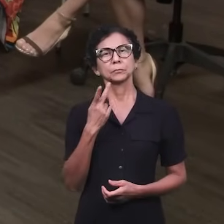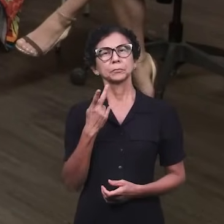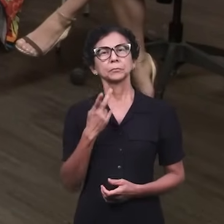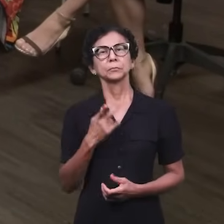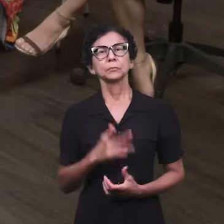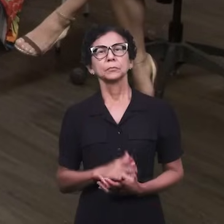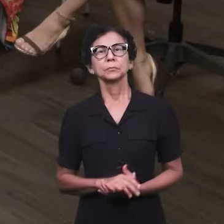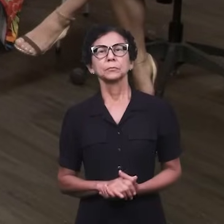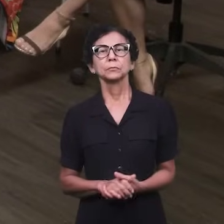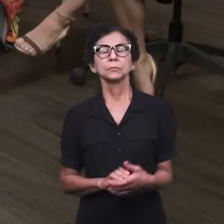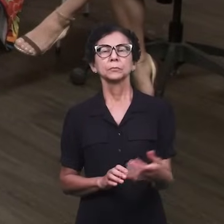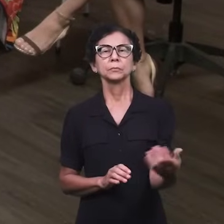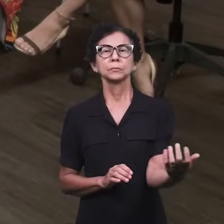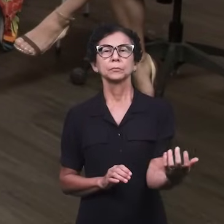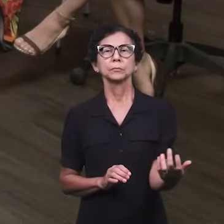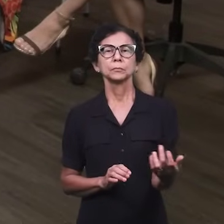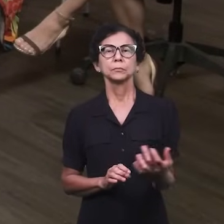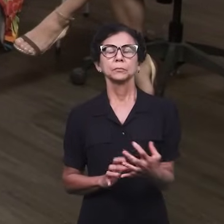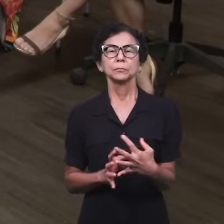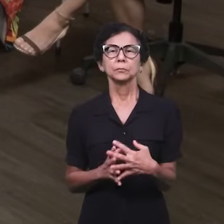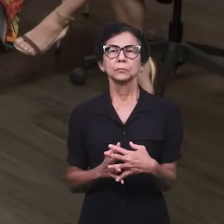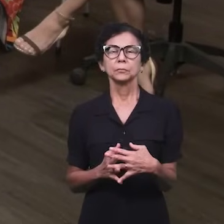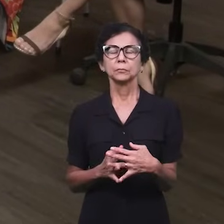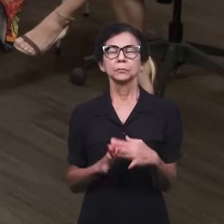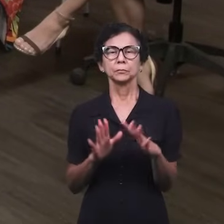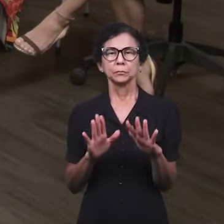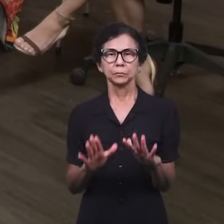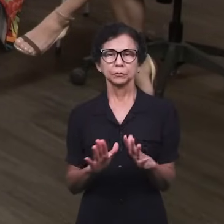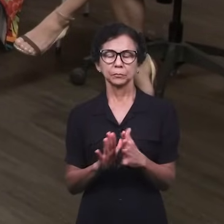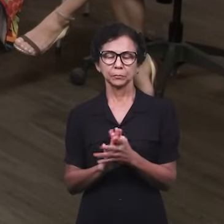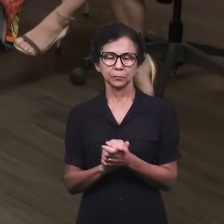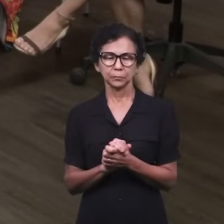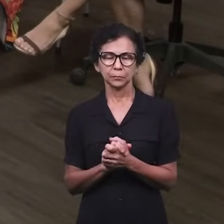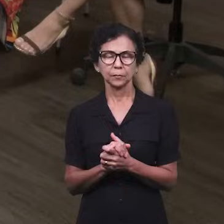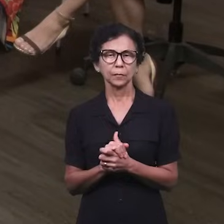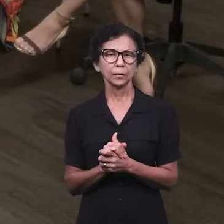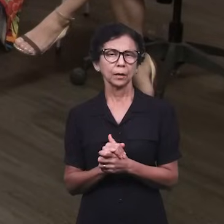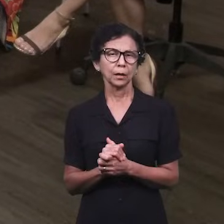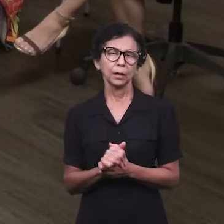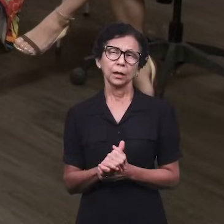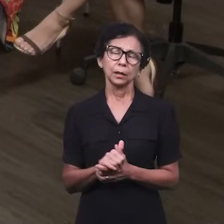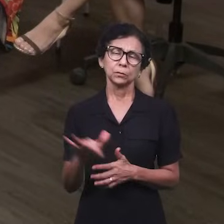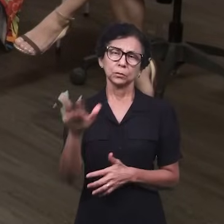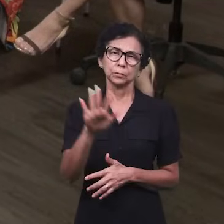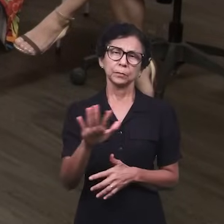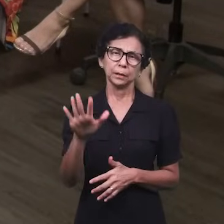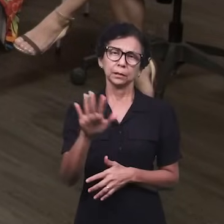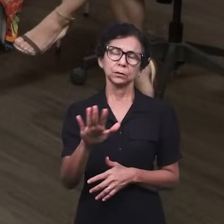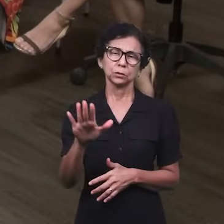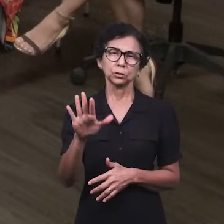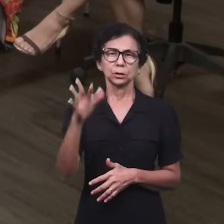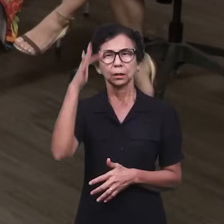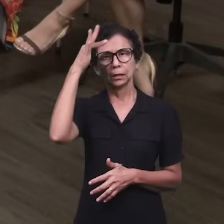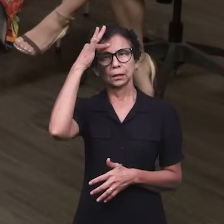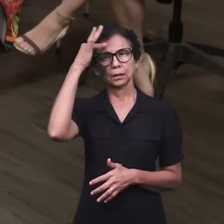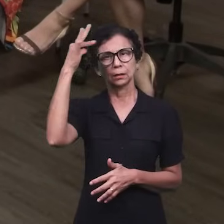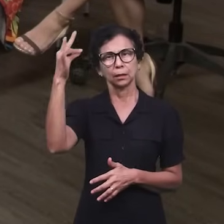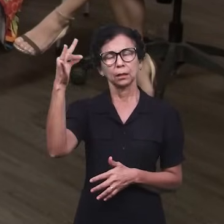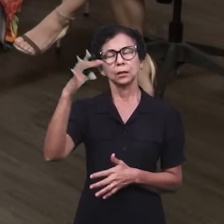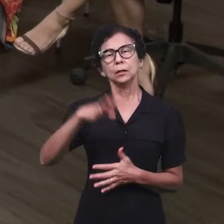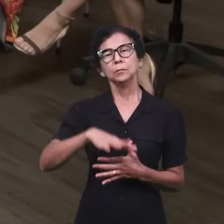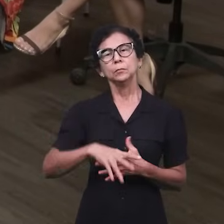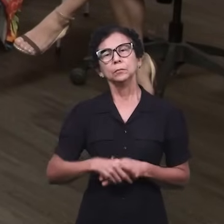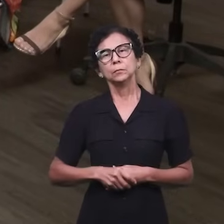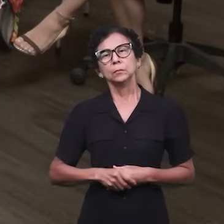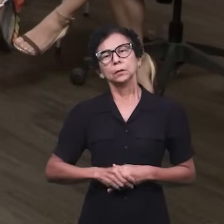eh e que eu acho muito interessante porque é muito comum sobretudo no ambiente acadêmico no ambiente eh de